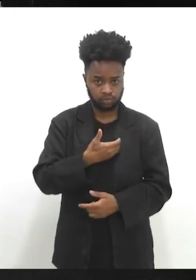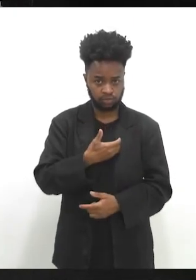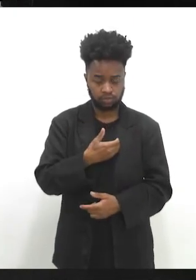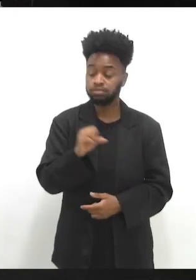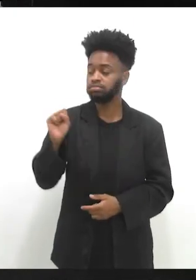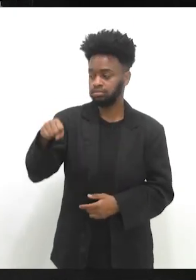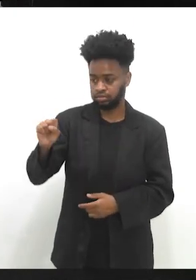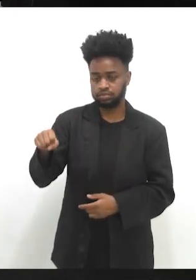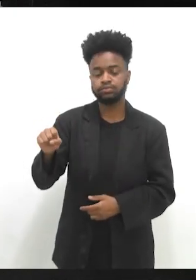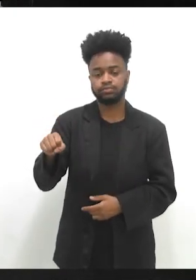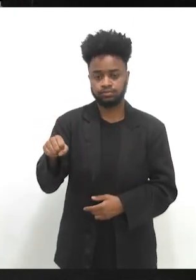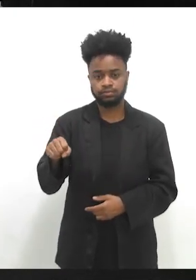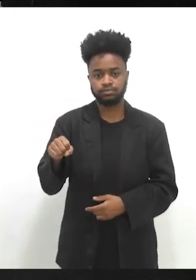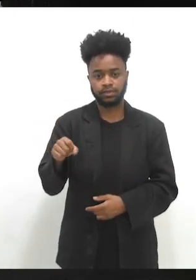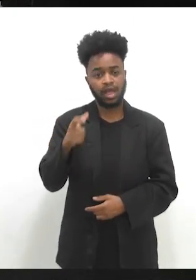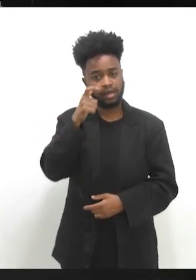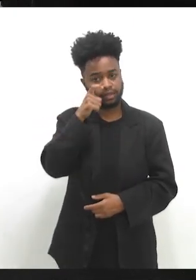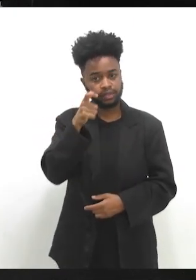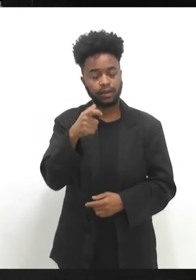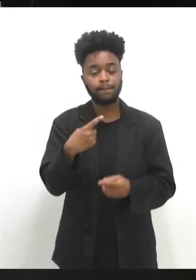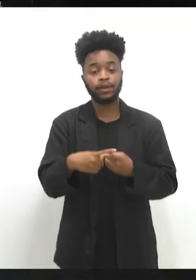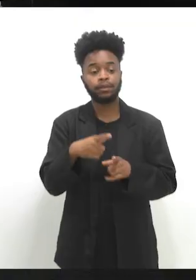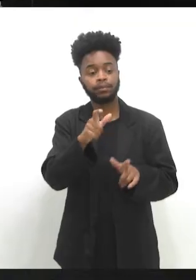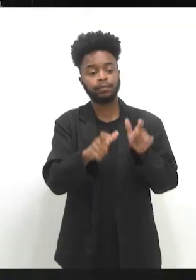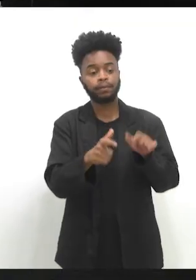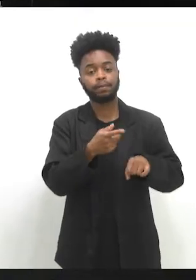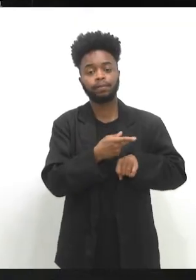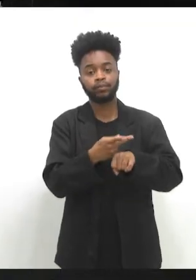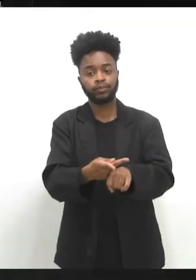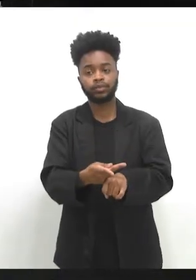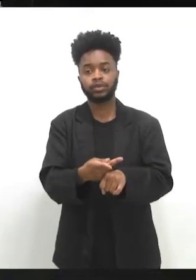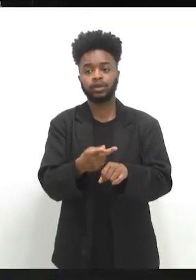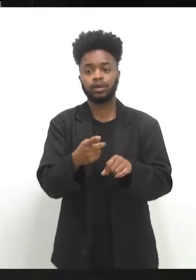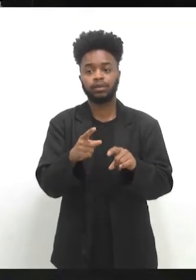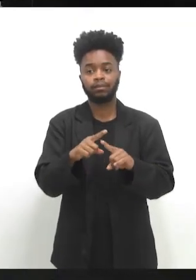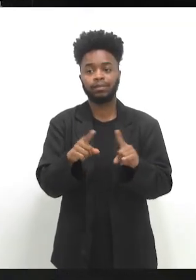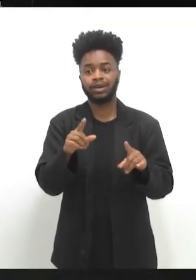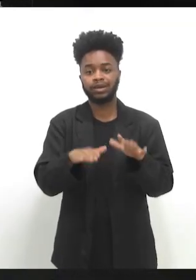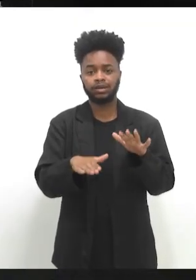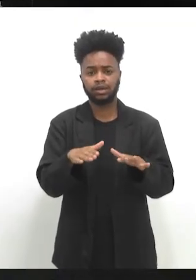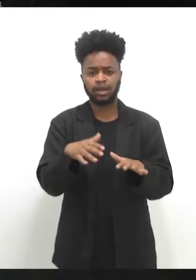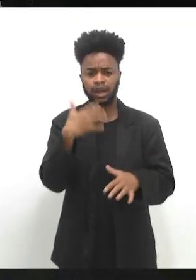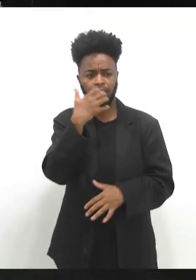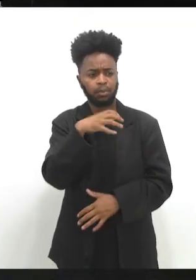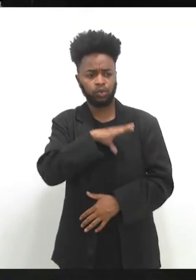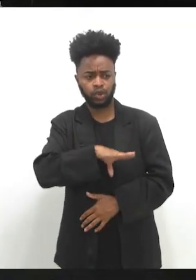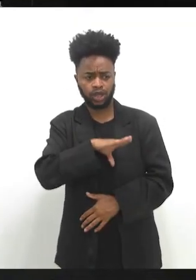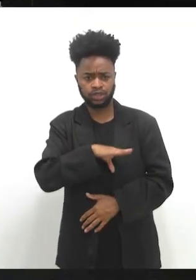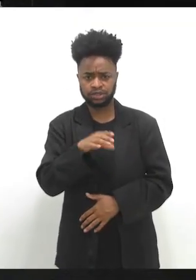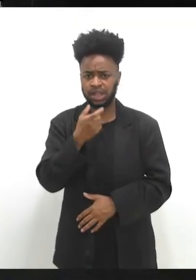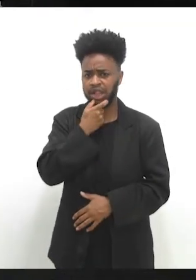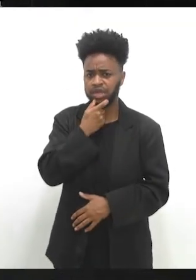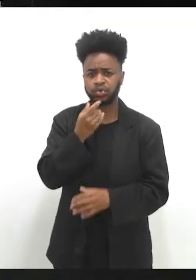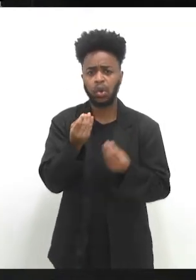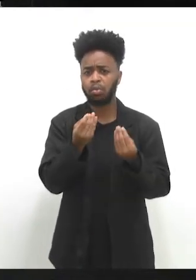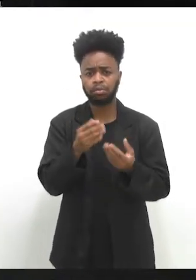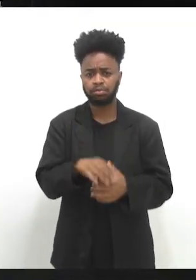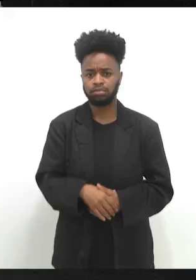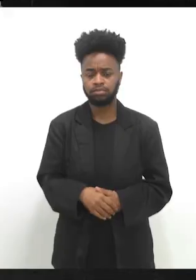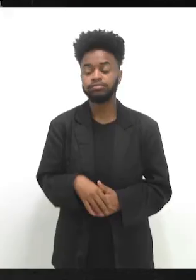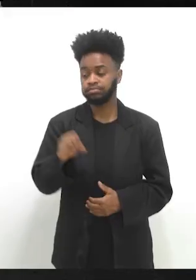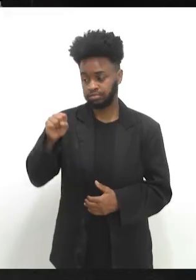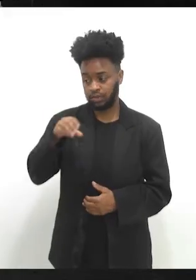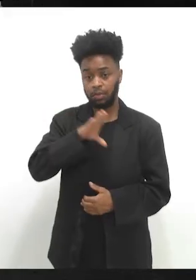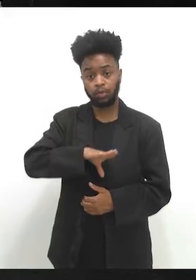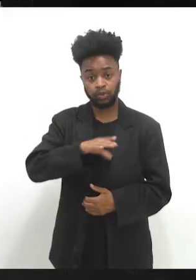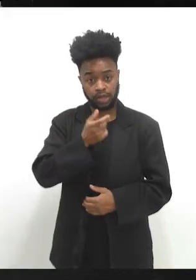Natal. É uma coisa que é bem interessante, porque as pessoas procuram isso e no teatro geralmente... Cantado em português, em inglês? Ou isso, português, inglês,